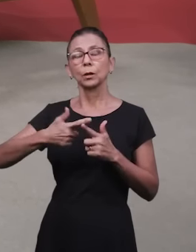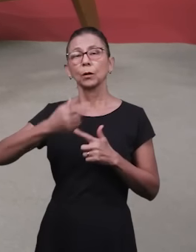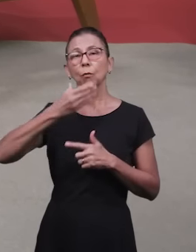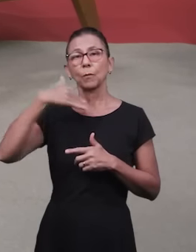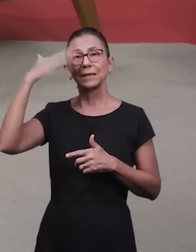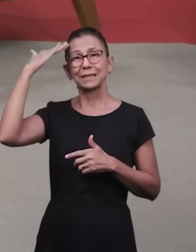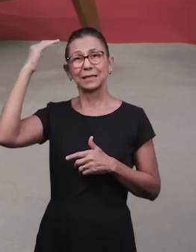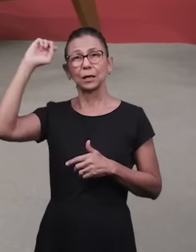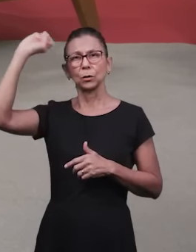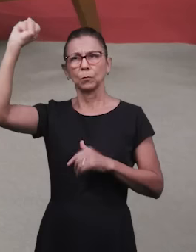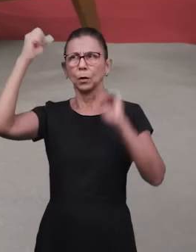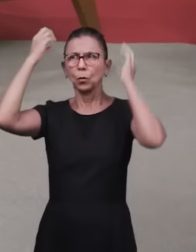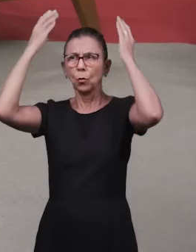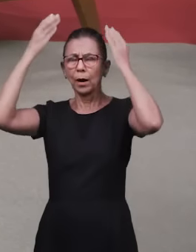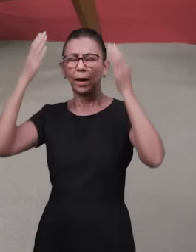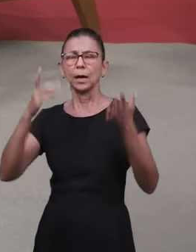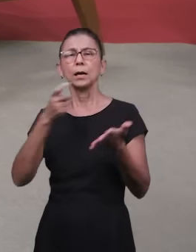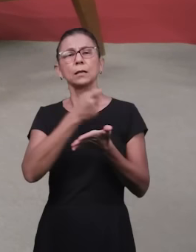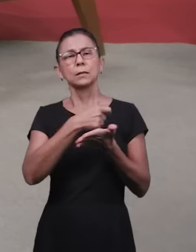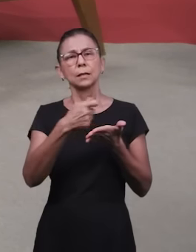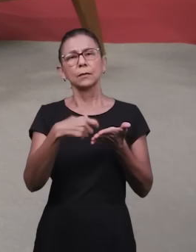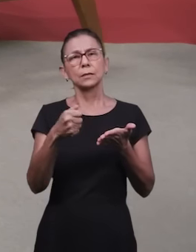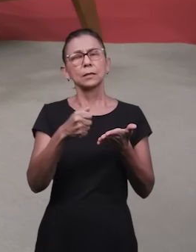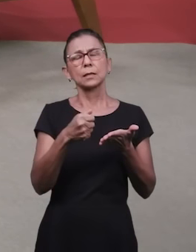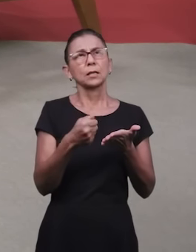ele diz uma coisa que ele não sabe o que ele está dizendo.